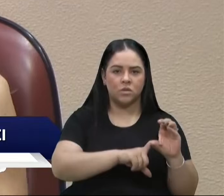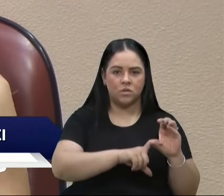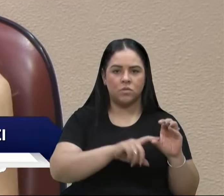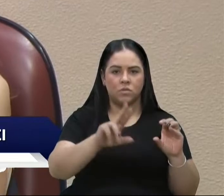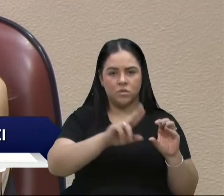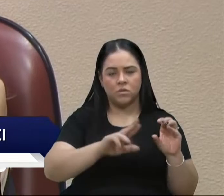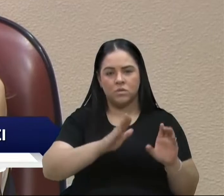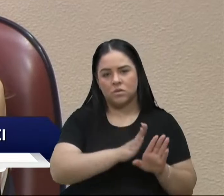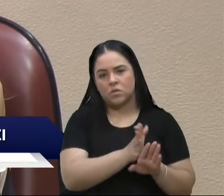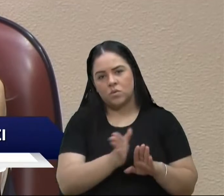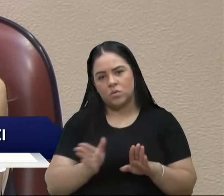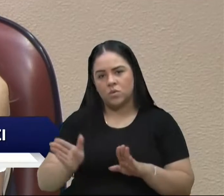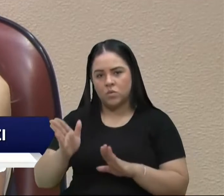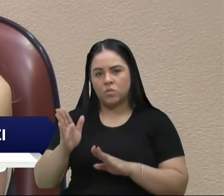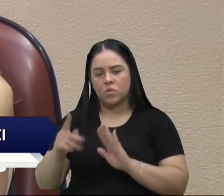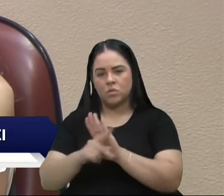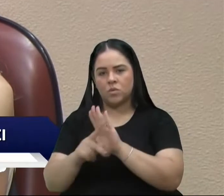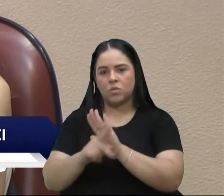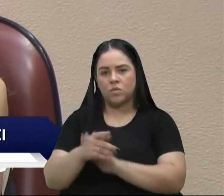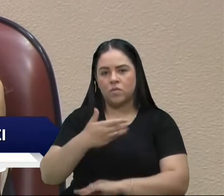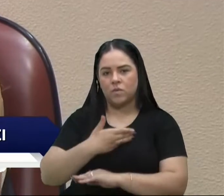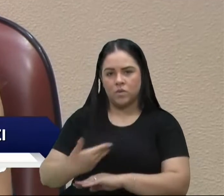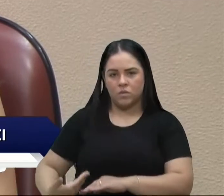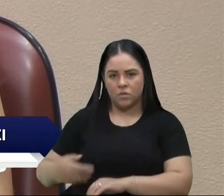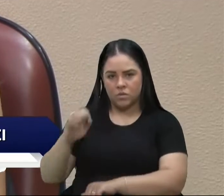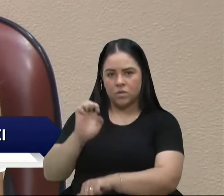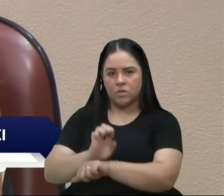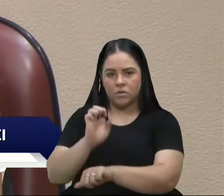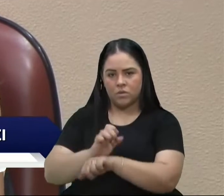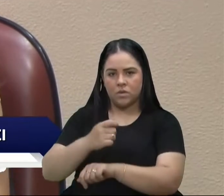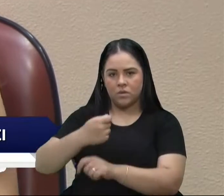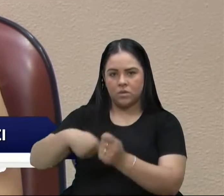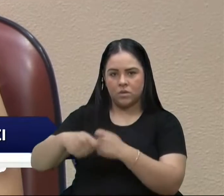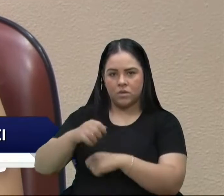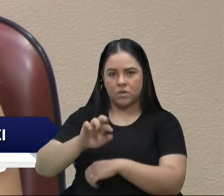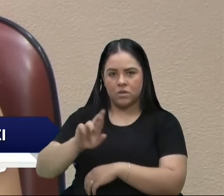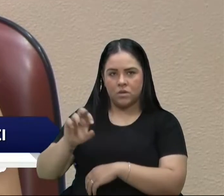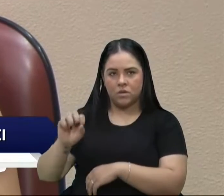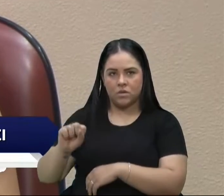outro programa do governo do estado, que é o programa Negocia RS.